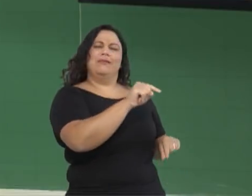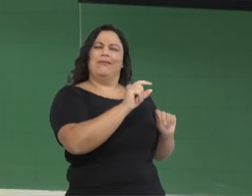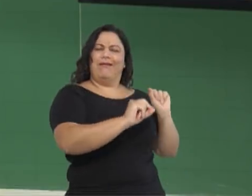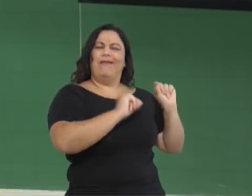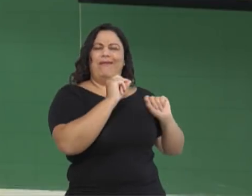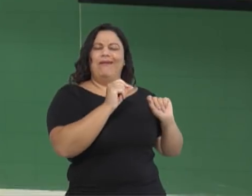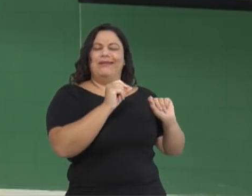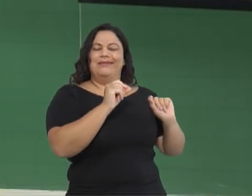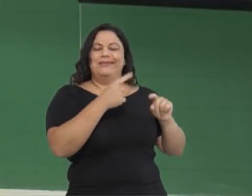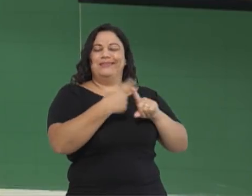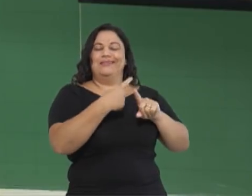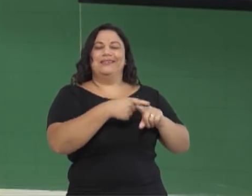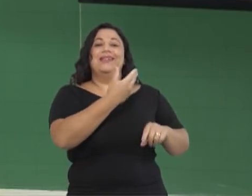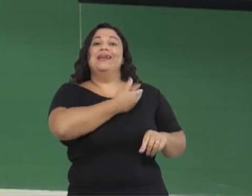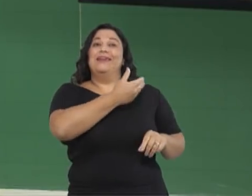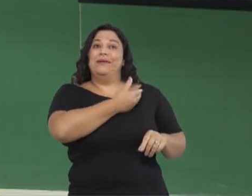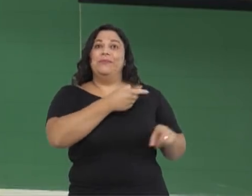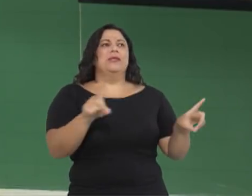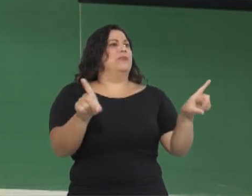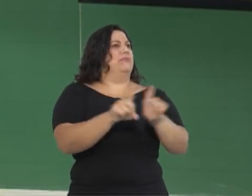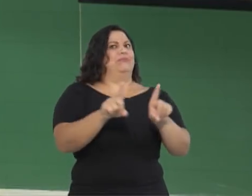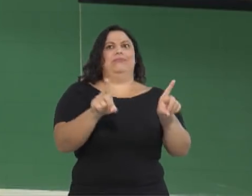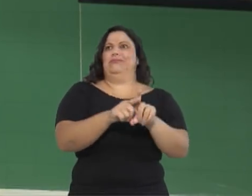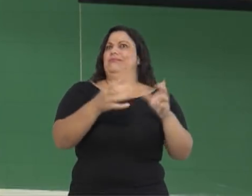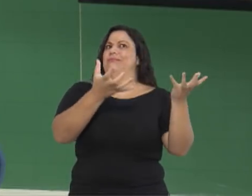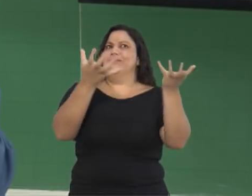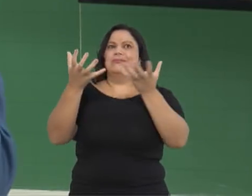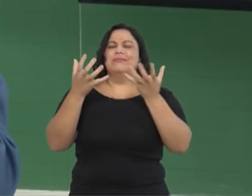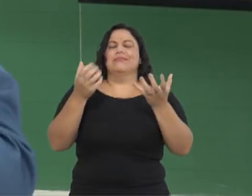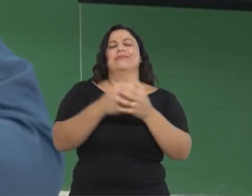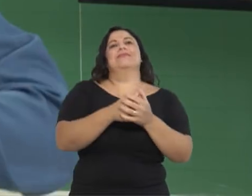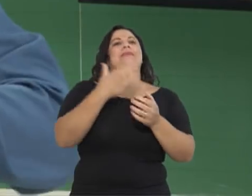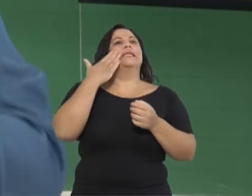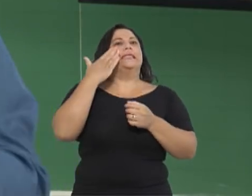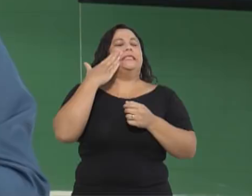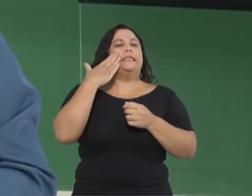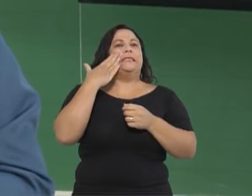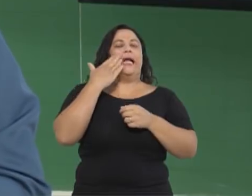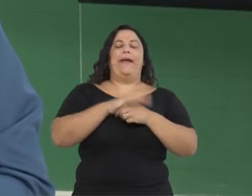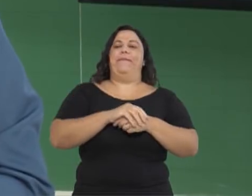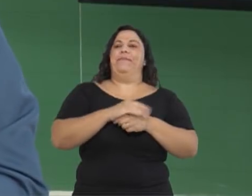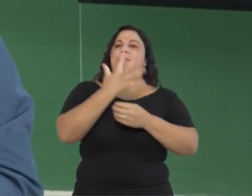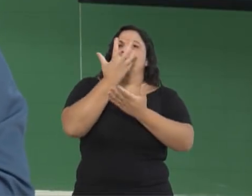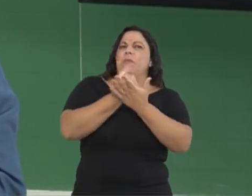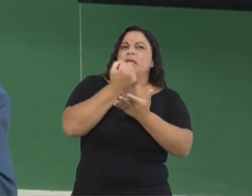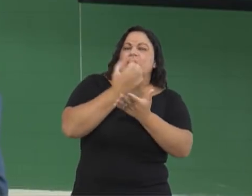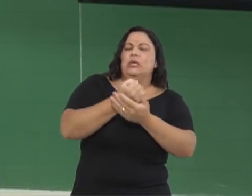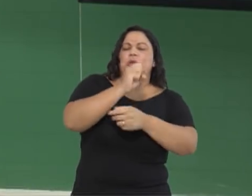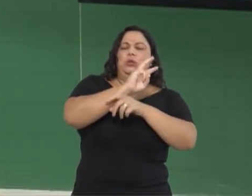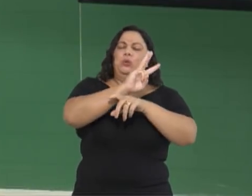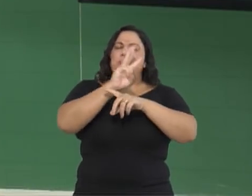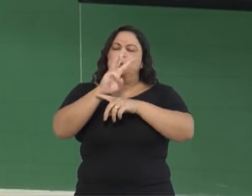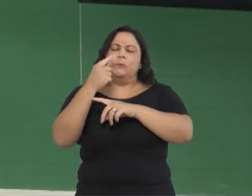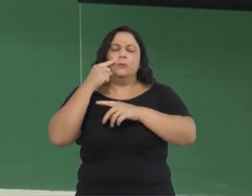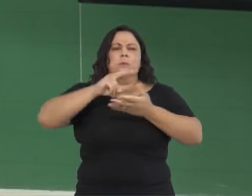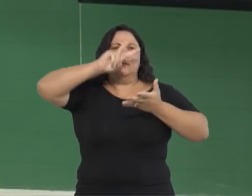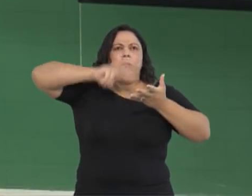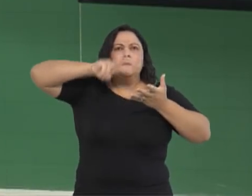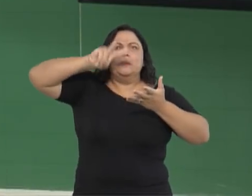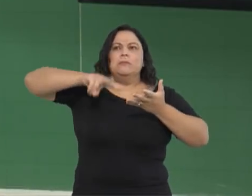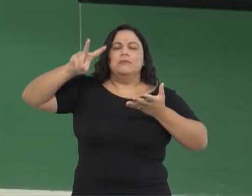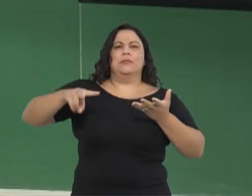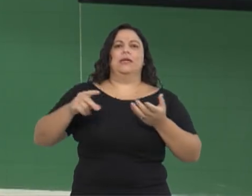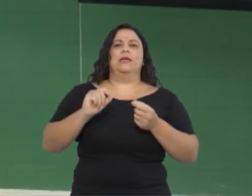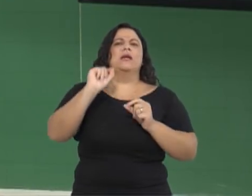outros colegas também. Todo mundo quer o endereço para ir lá, sentar e a gente fazer a leitura dela. Então, quem ainda